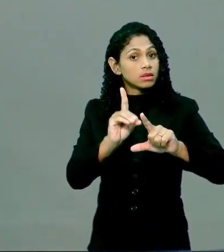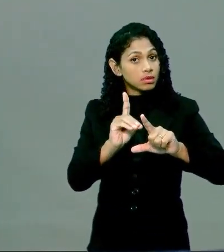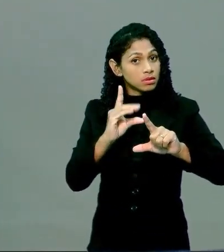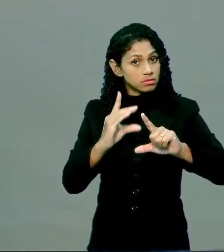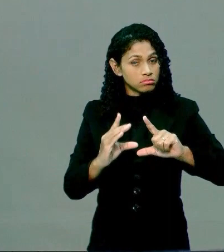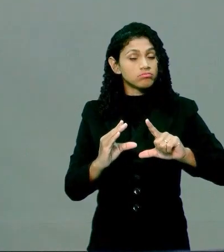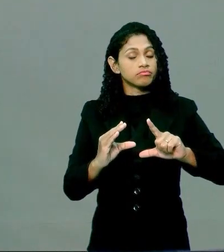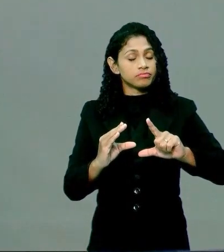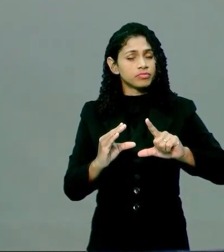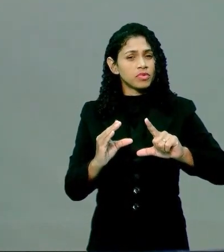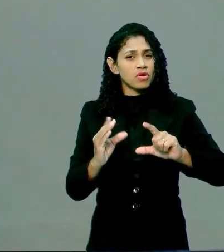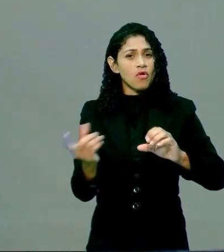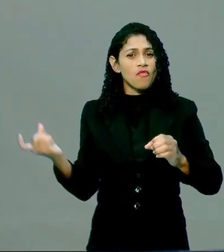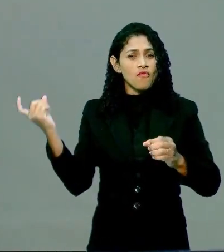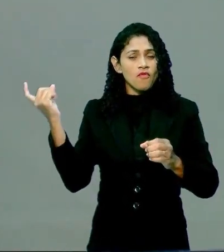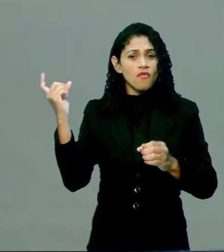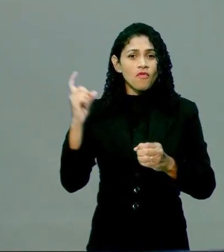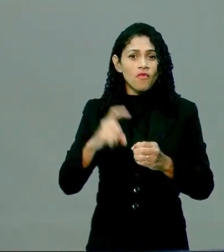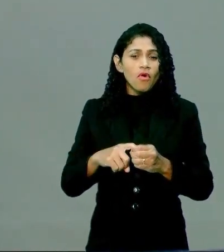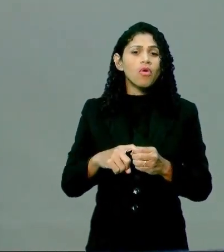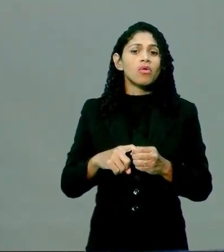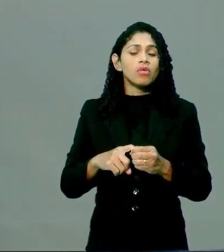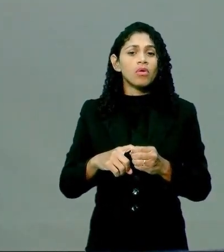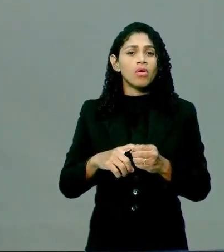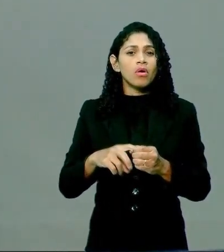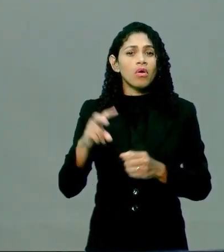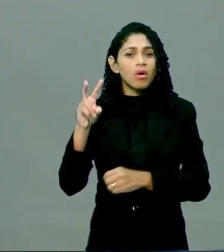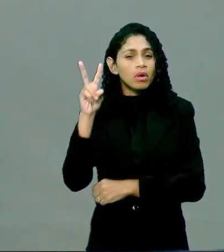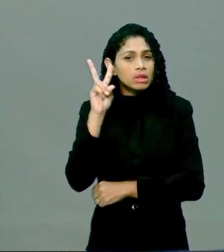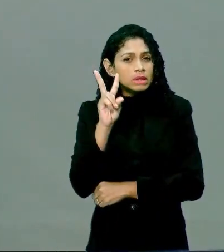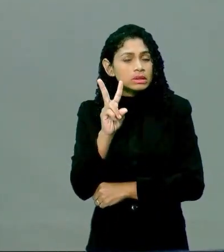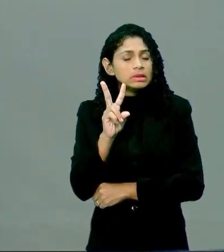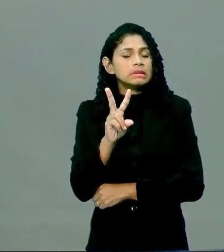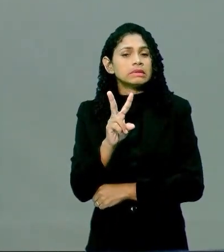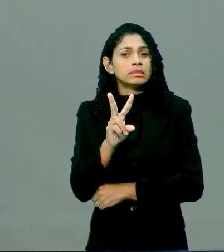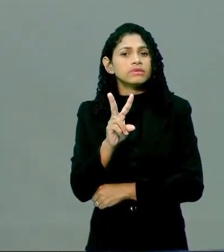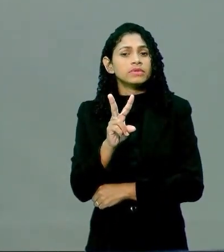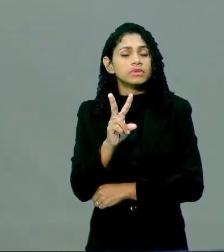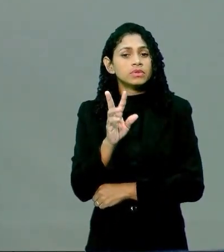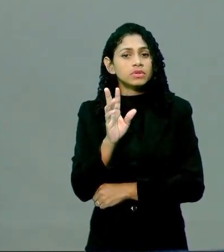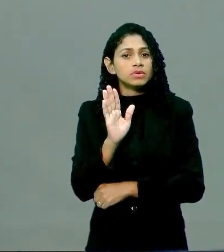Entra lá, revê o vídeo, pausa, anota, faz esse mapa que tá